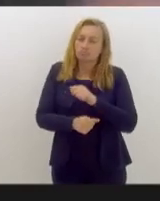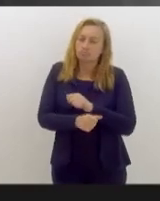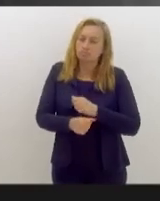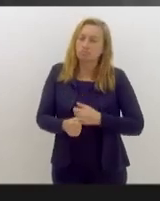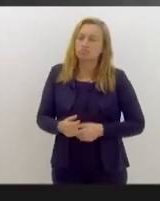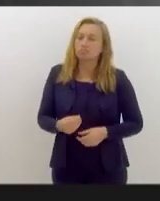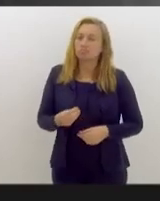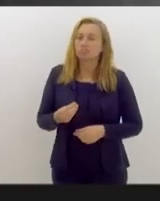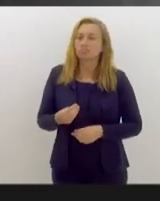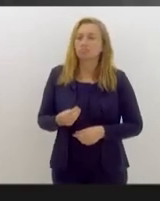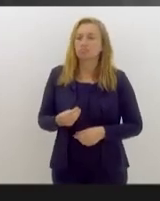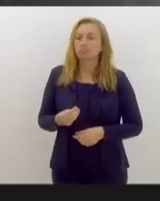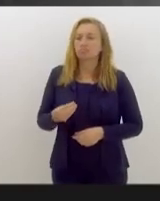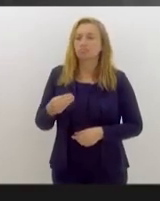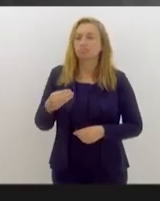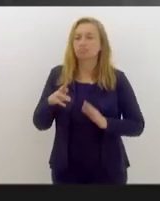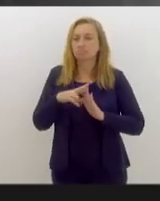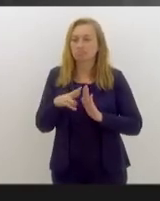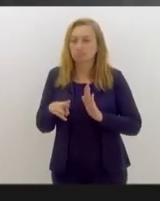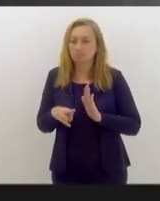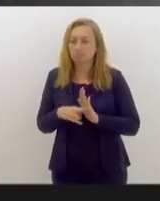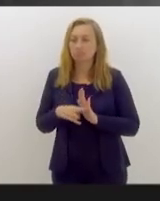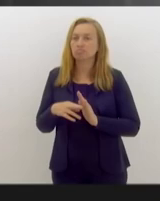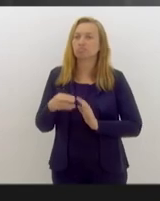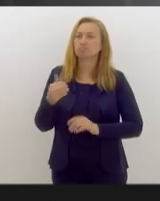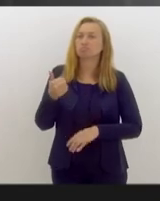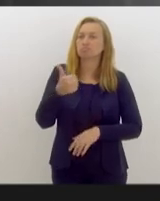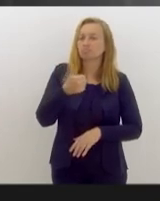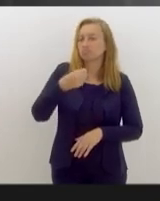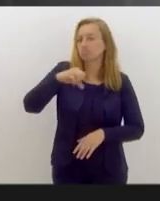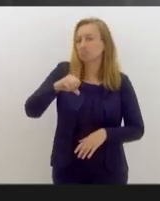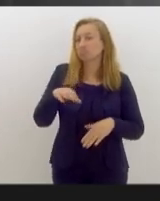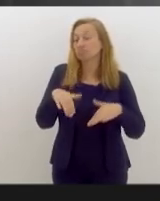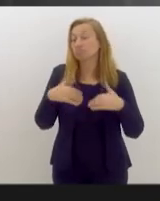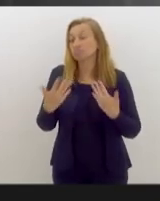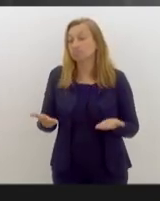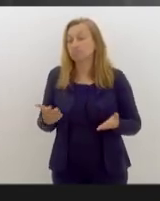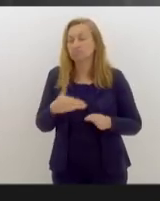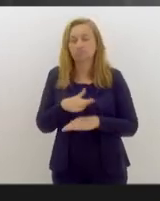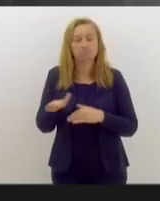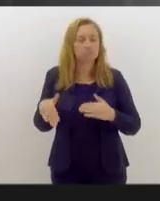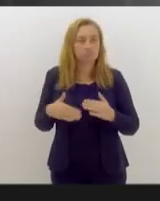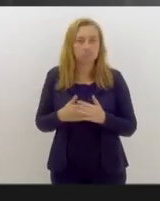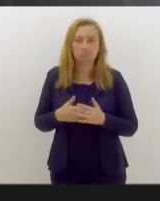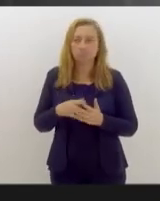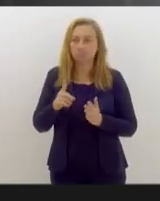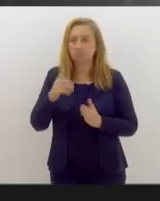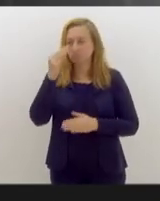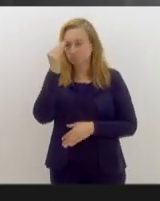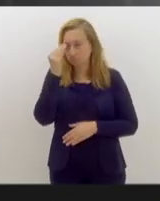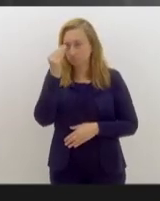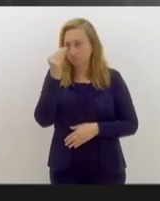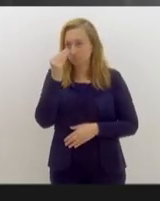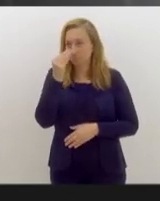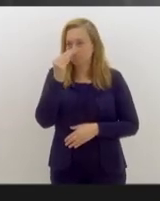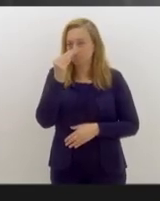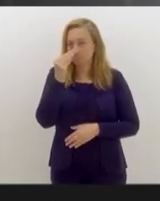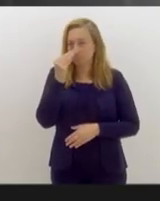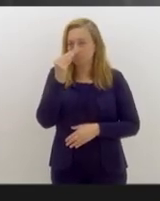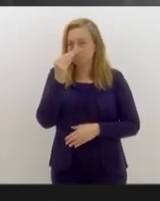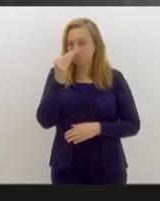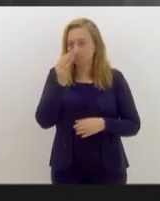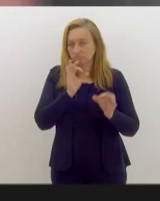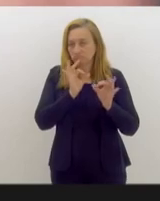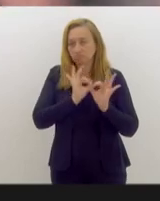atingida. A meta 19, que é da gestão democrática, foi totalmente desrespeitada pelo Estado do Rio de Janeiro. Então,